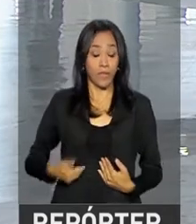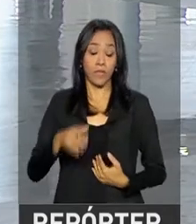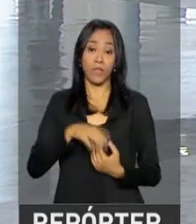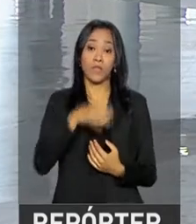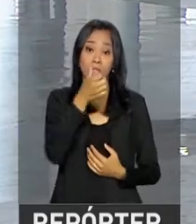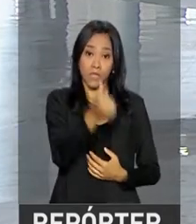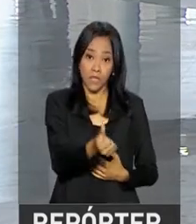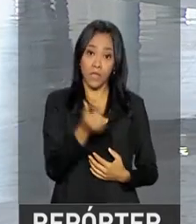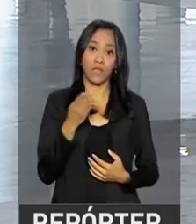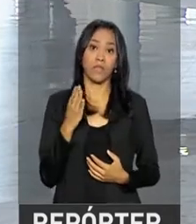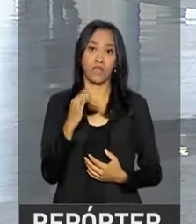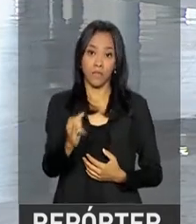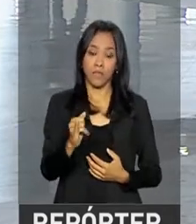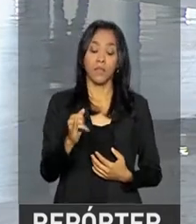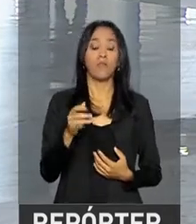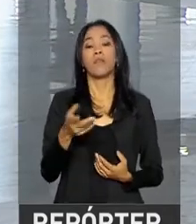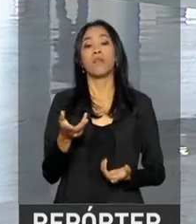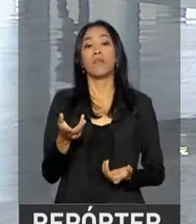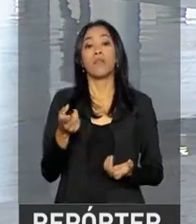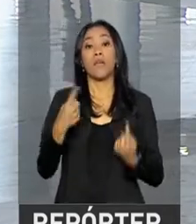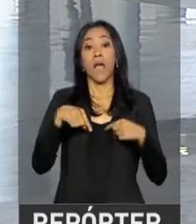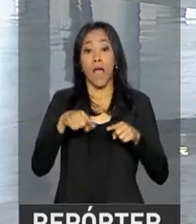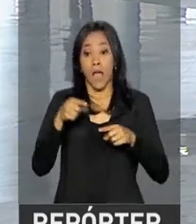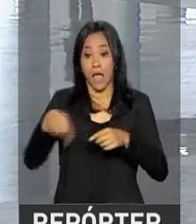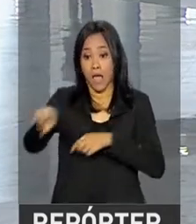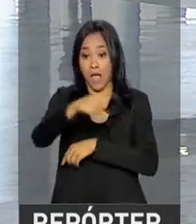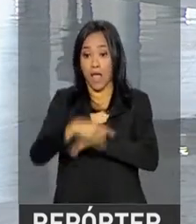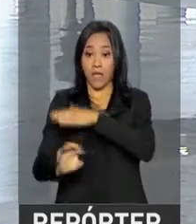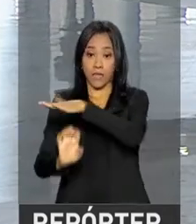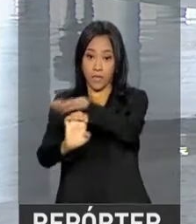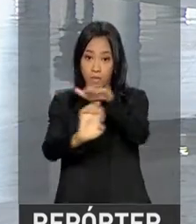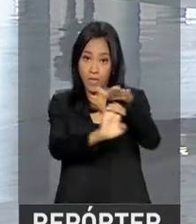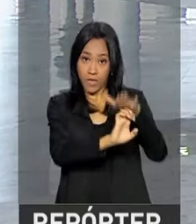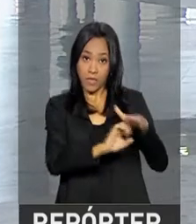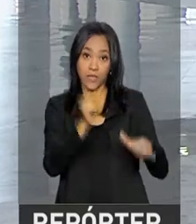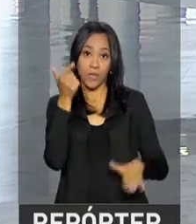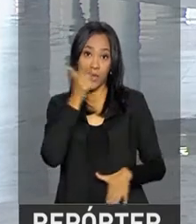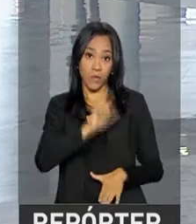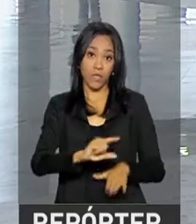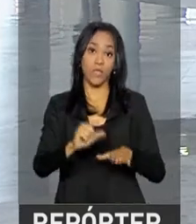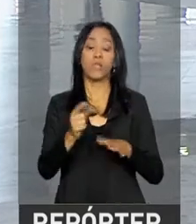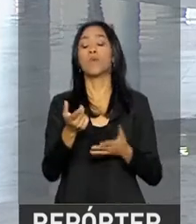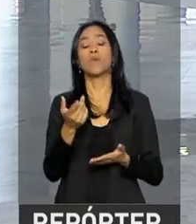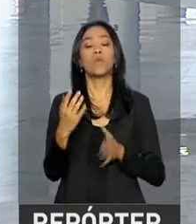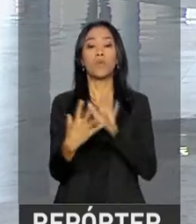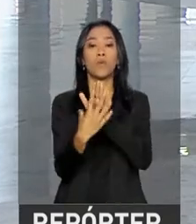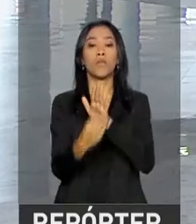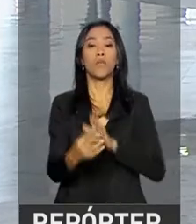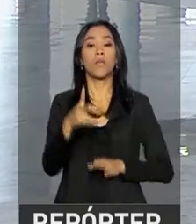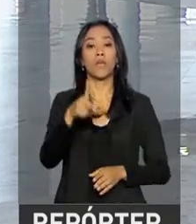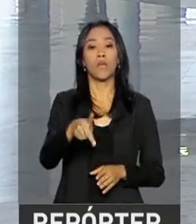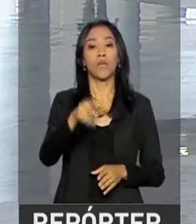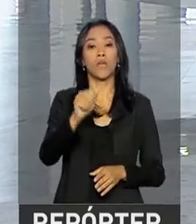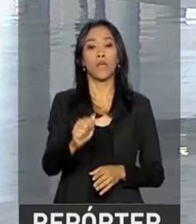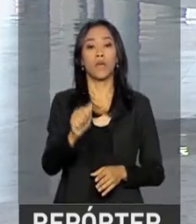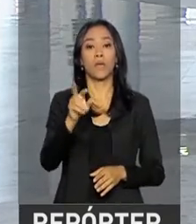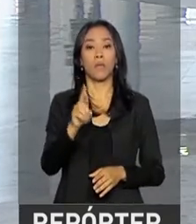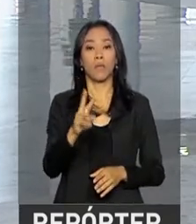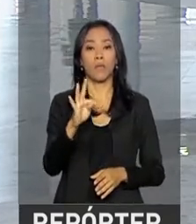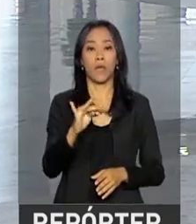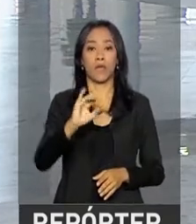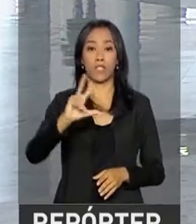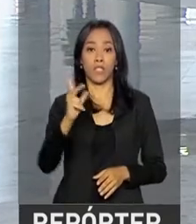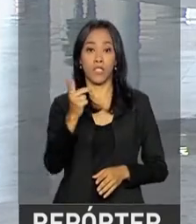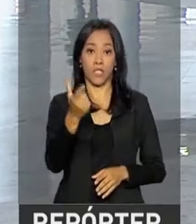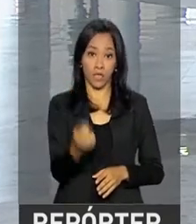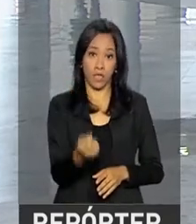No regime de partilha, né, as empresas vencedoras são as que oferecem ao Estado brasileiro a maior parcela de